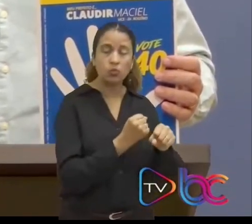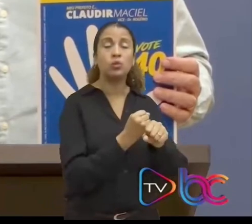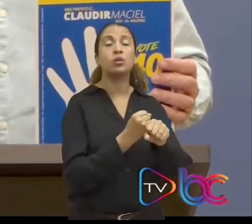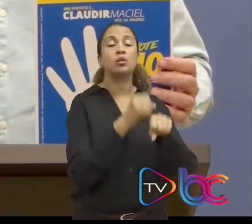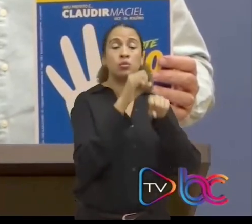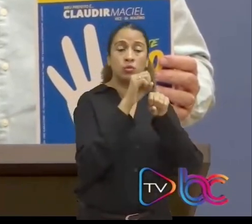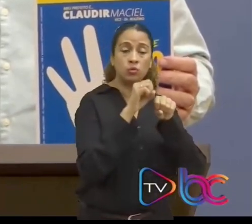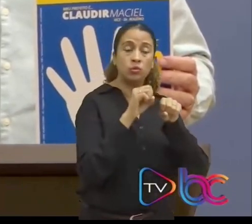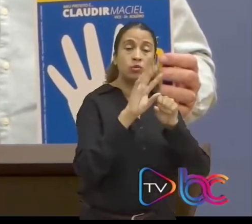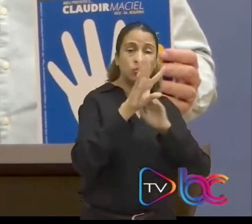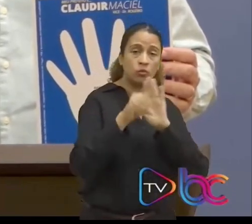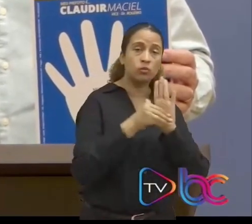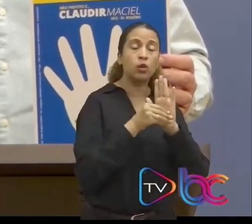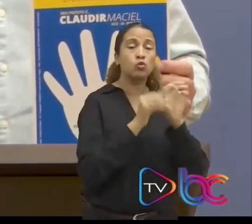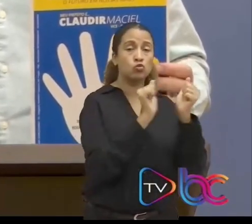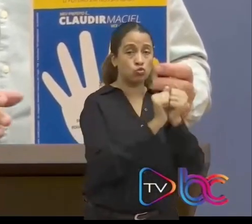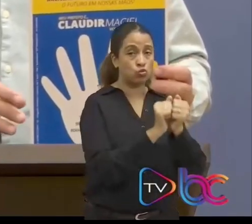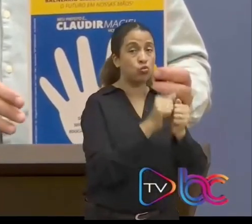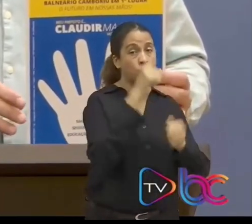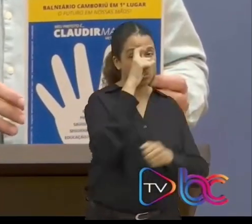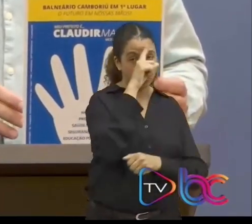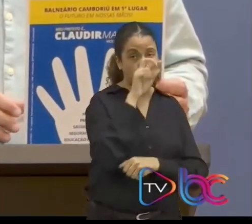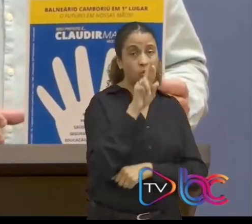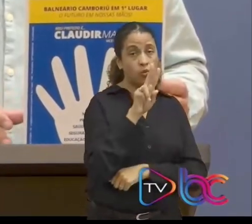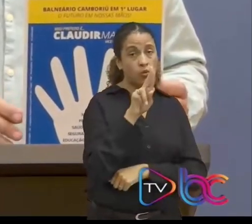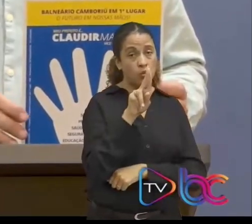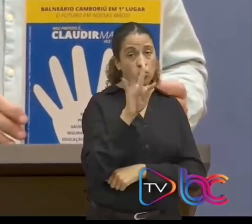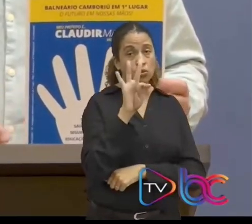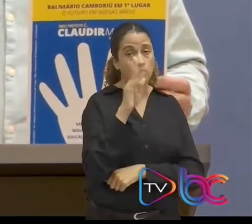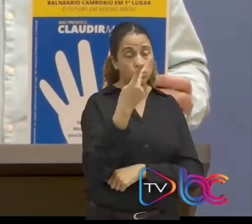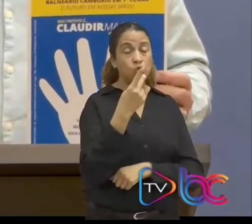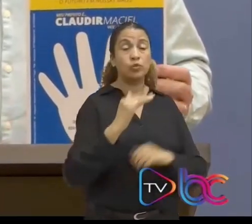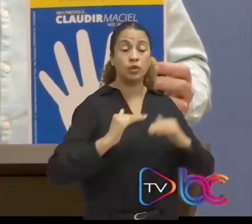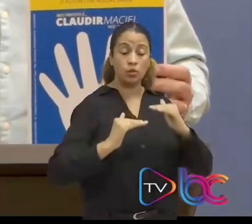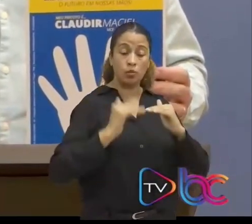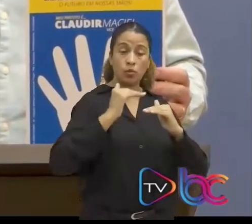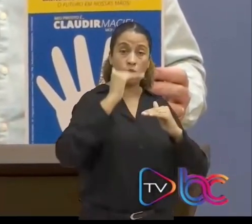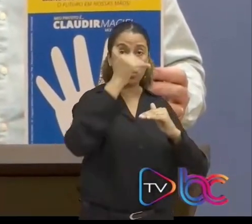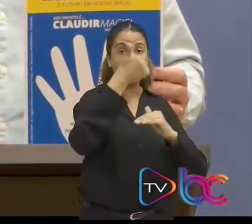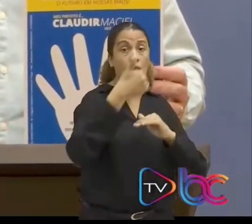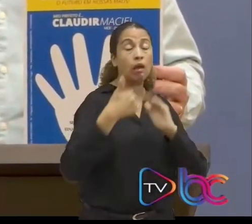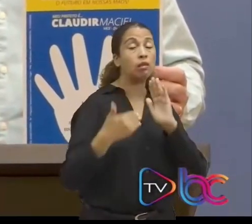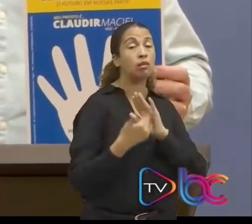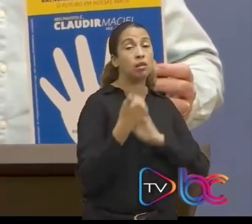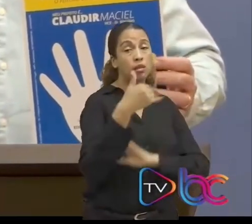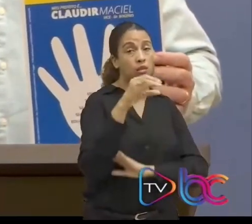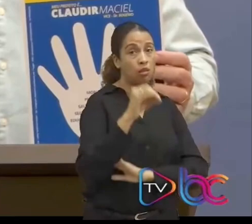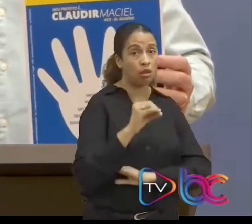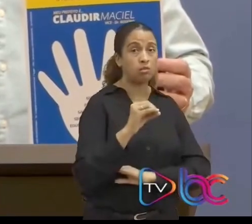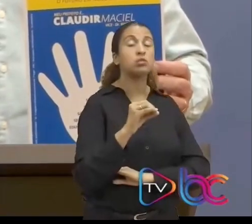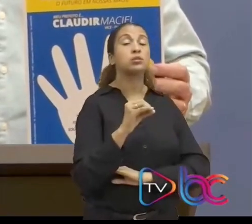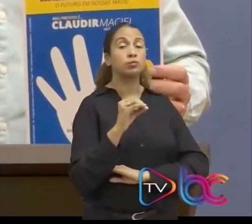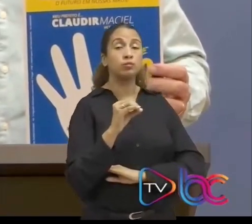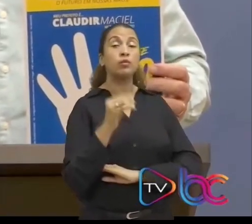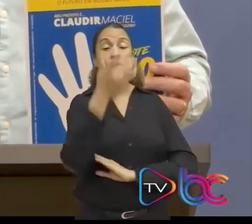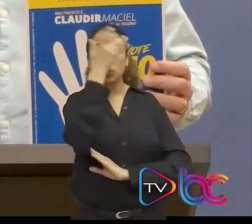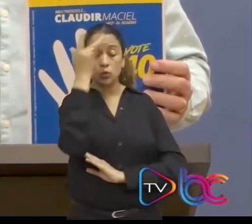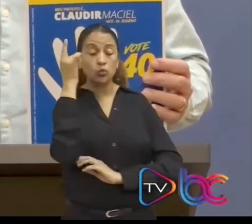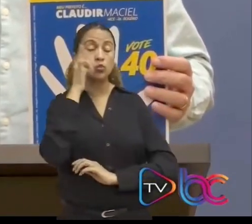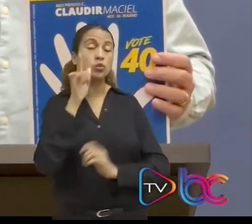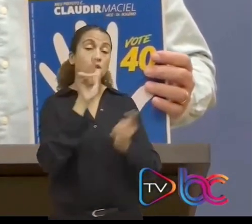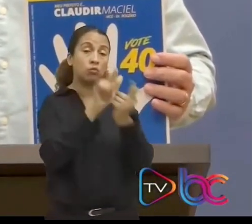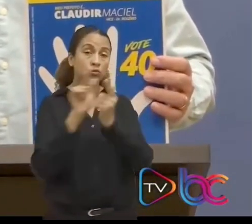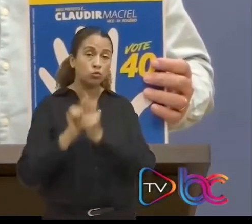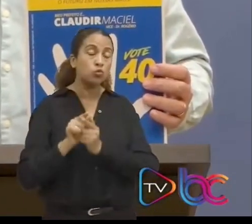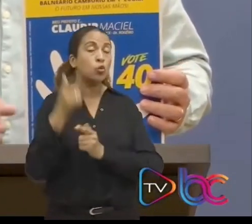de pelo menos 10 andares, que possa ser um grande centro integrado de saúde, que as pessoas possam ser atendidas, que elas possam fazer os seus exames